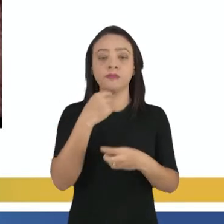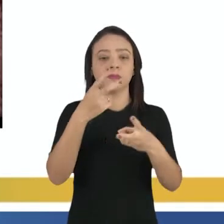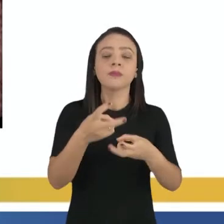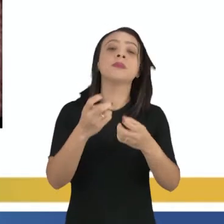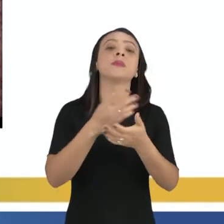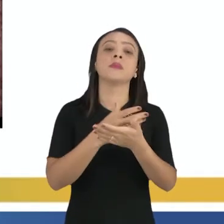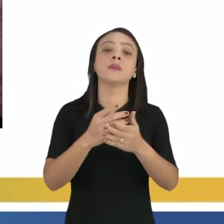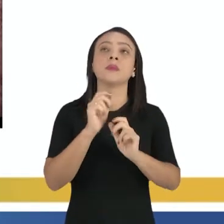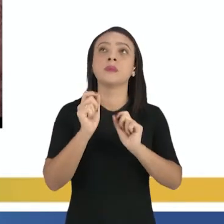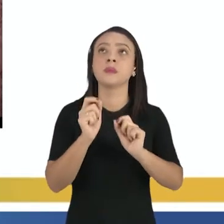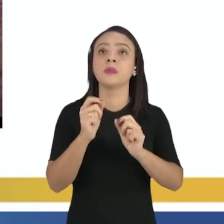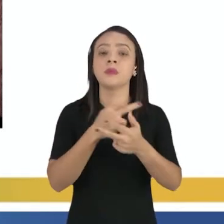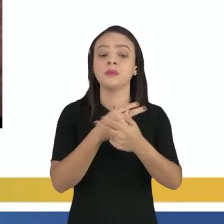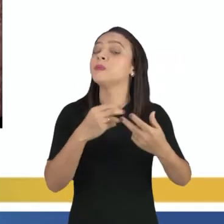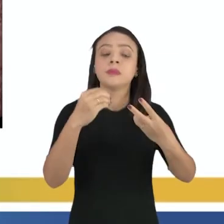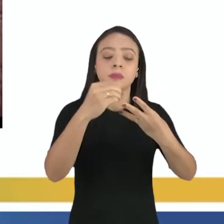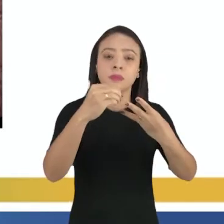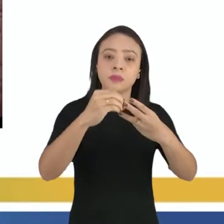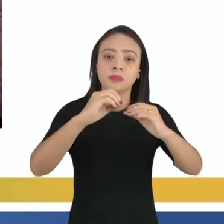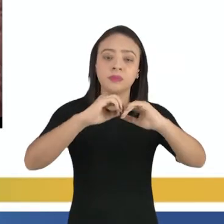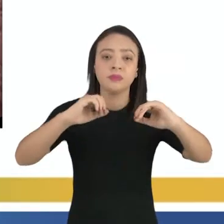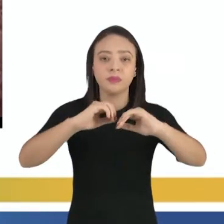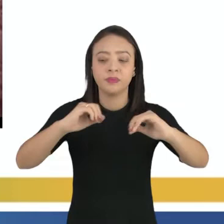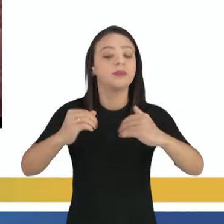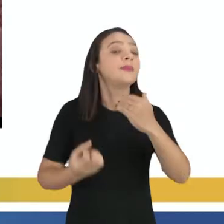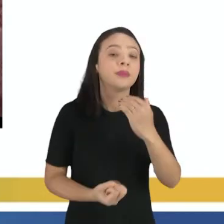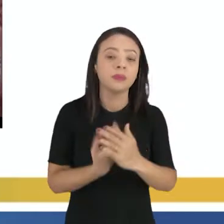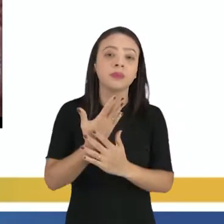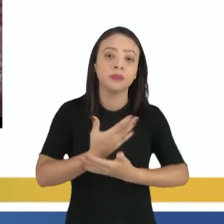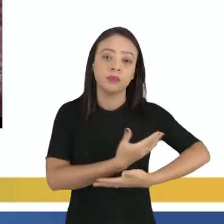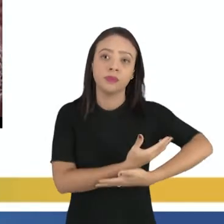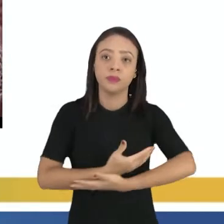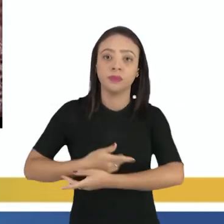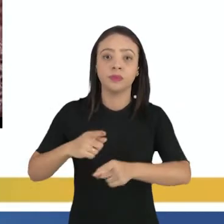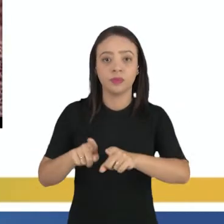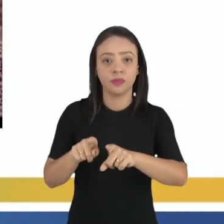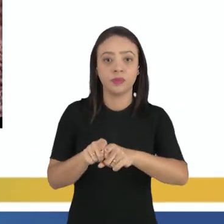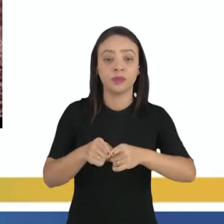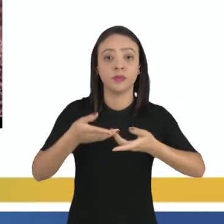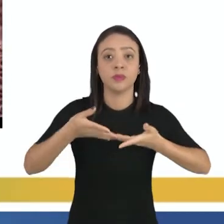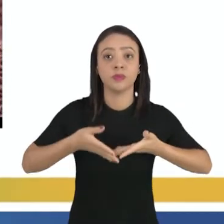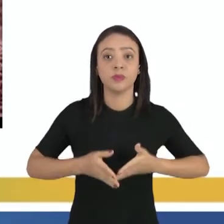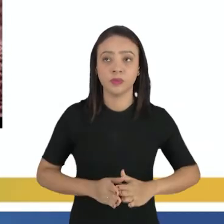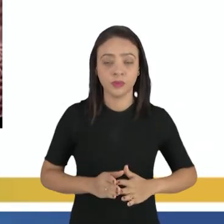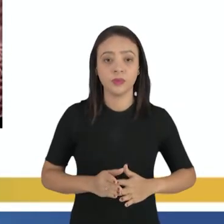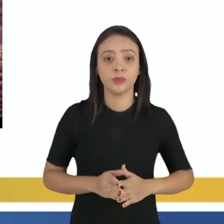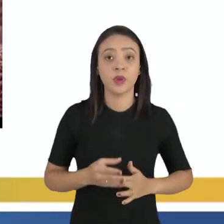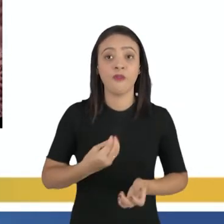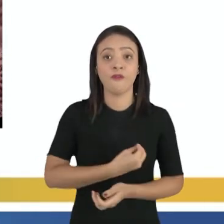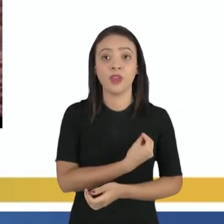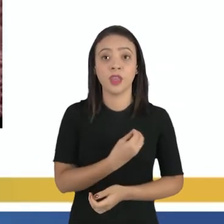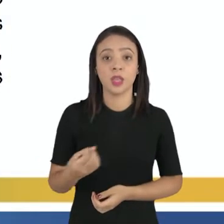um processo de muitas divisões celulares para formar o embrião e assim se formará um novo ser.